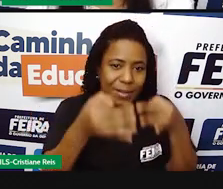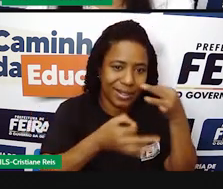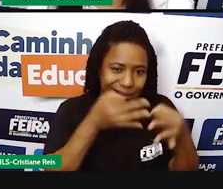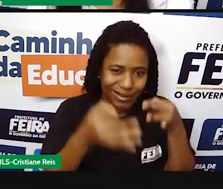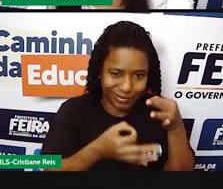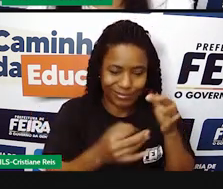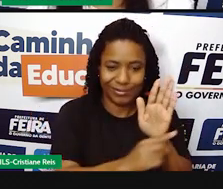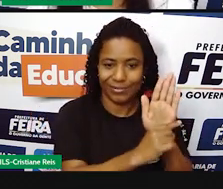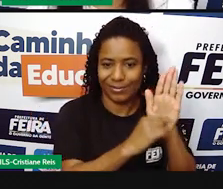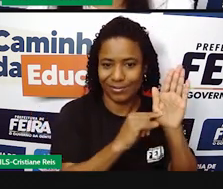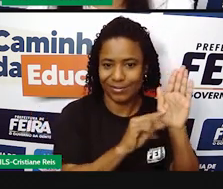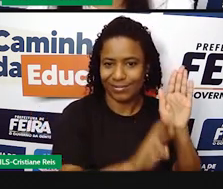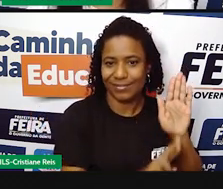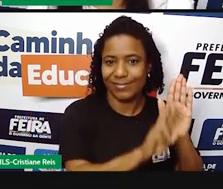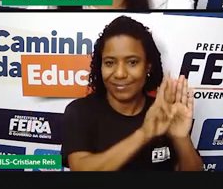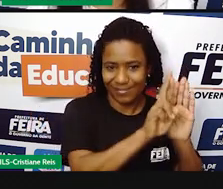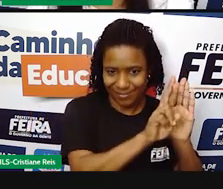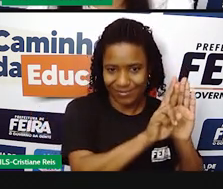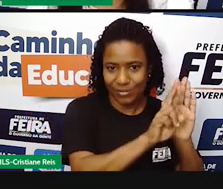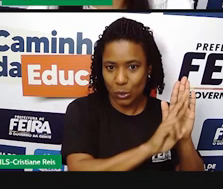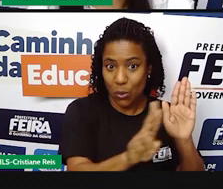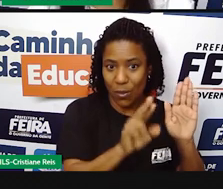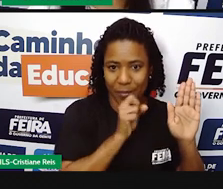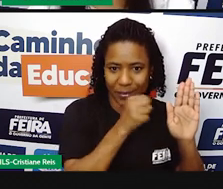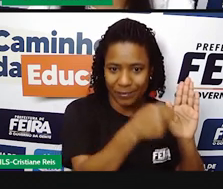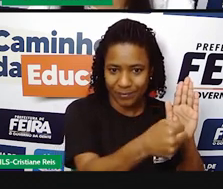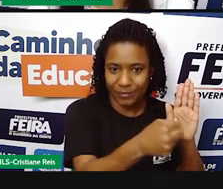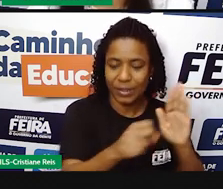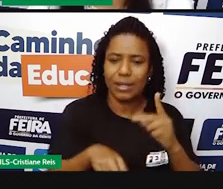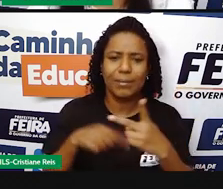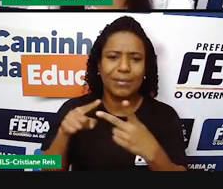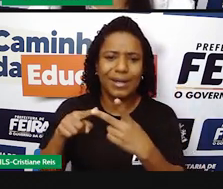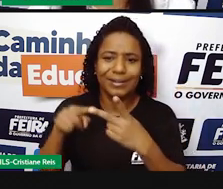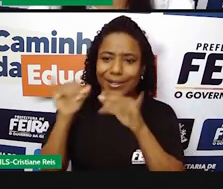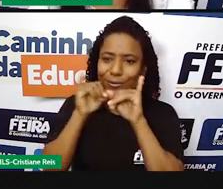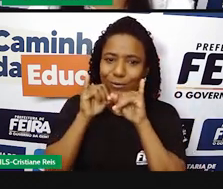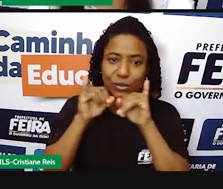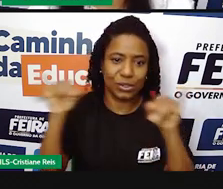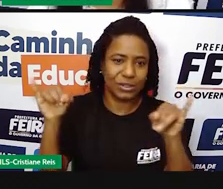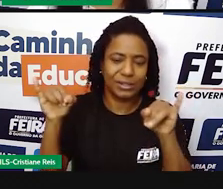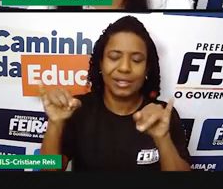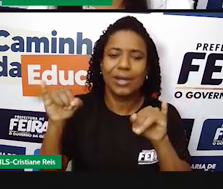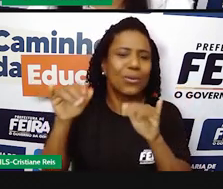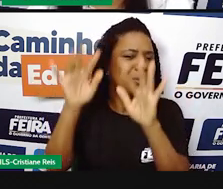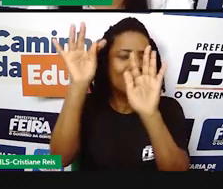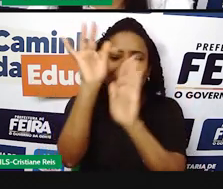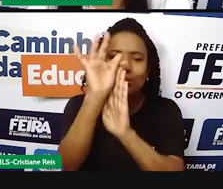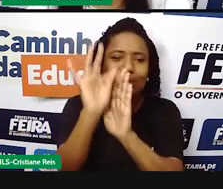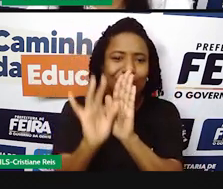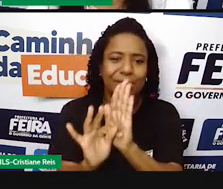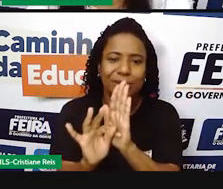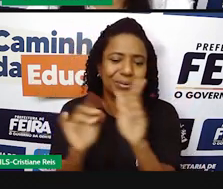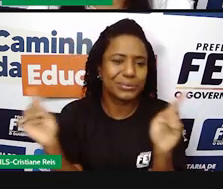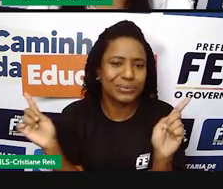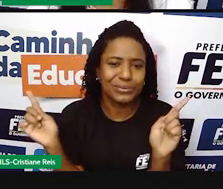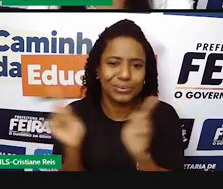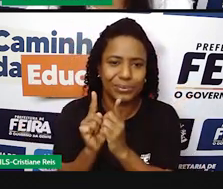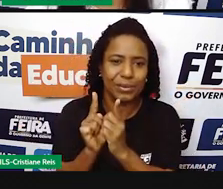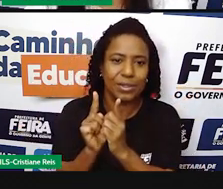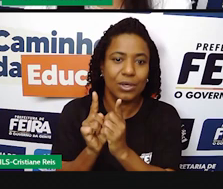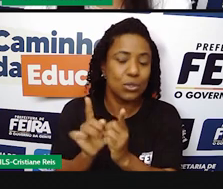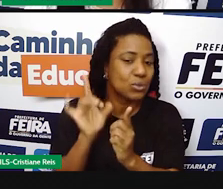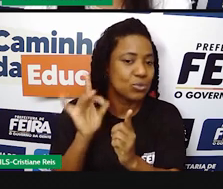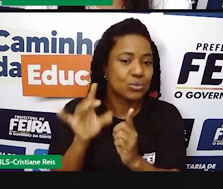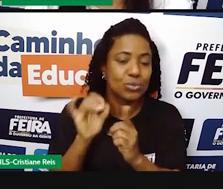Já as notícias são textos relativamente curtos, impessoais, que possuem o intuito somente de informar o leitor de